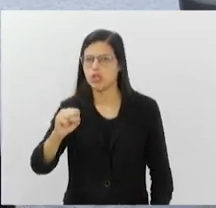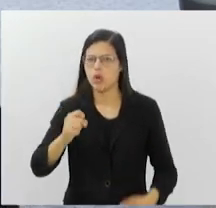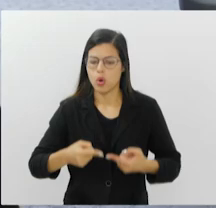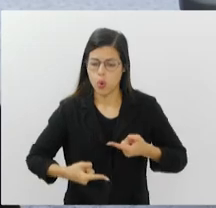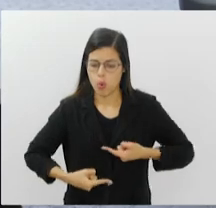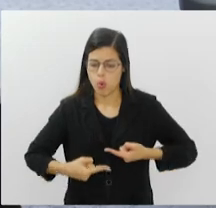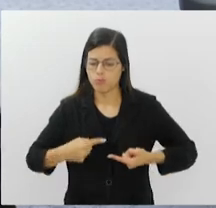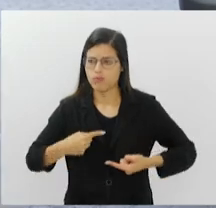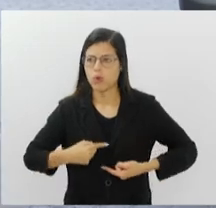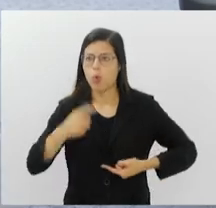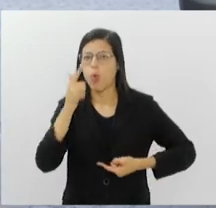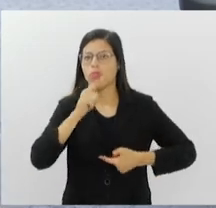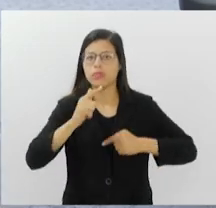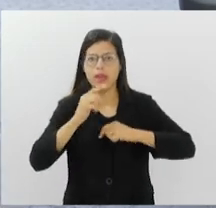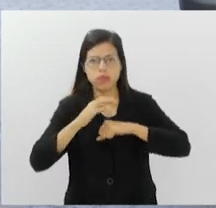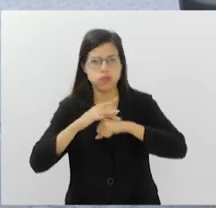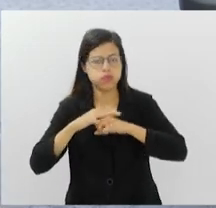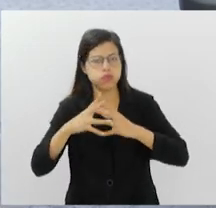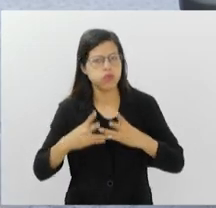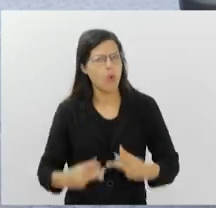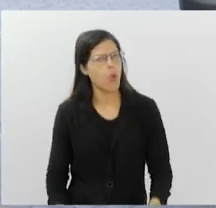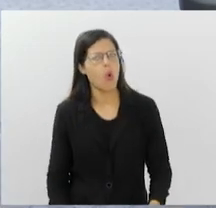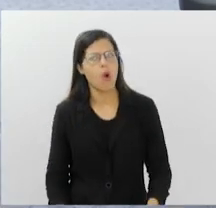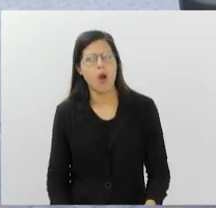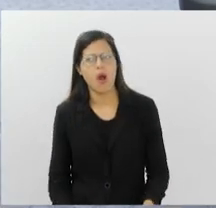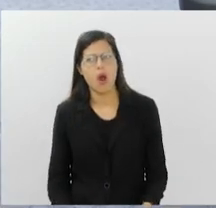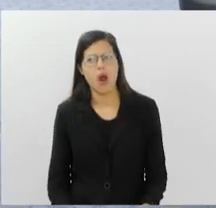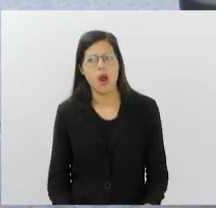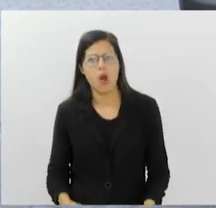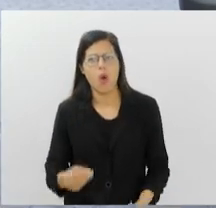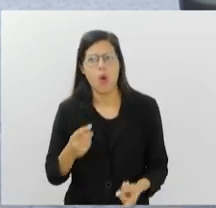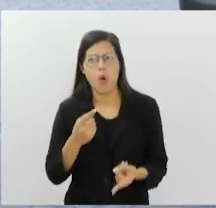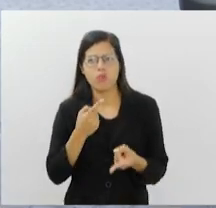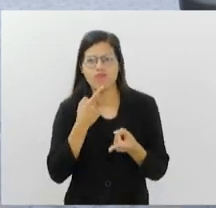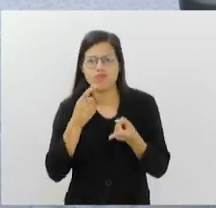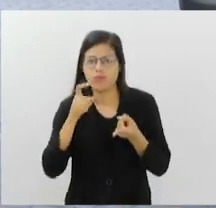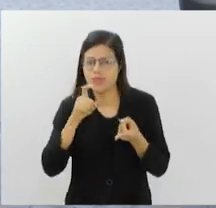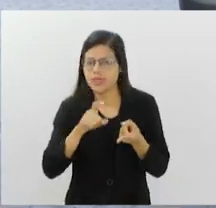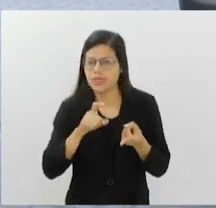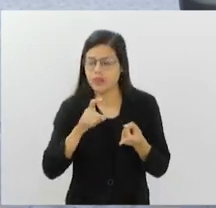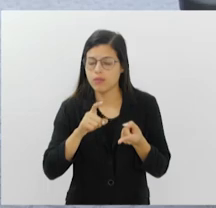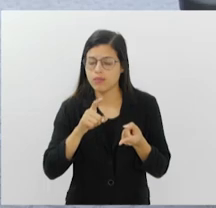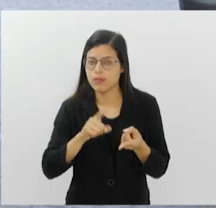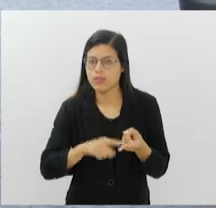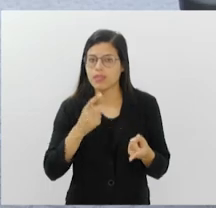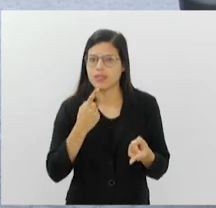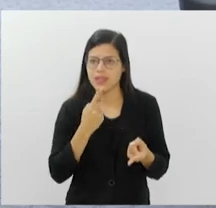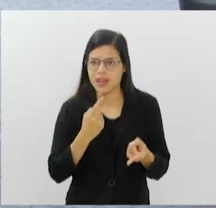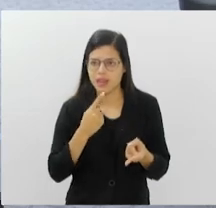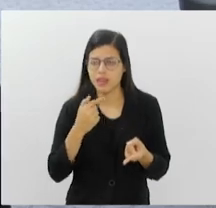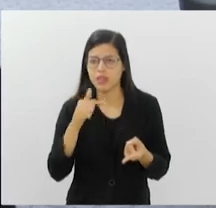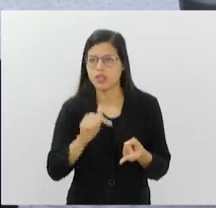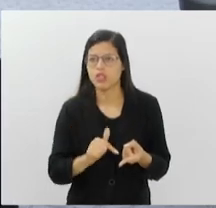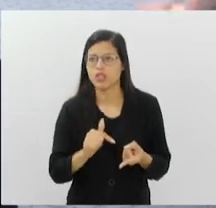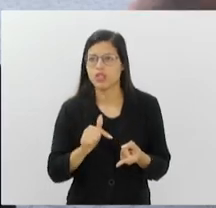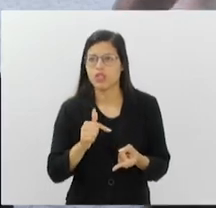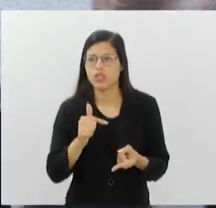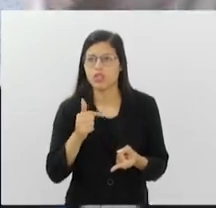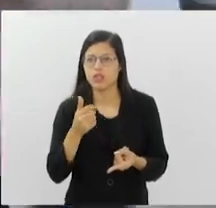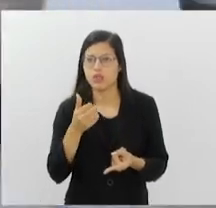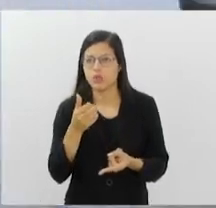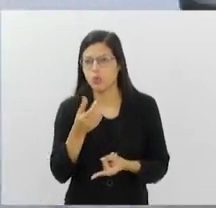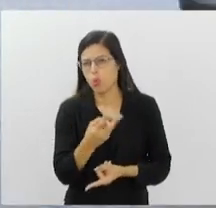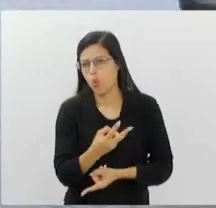Se ganha esse jogo com um VDRL, um teste para sífilis, 2 ou 6 ampolas de